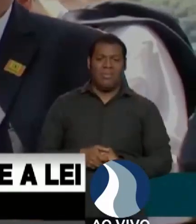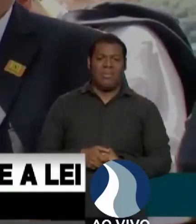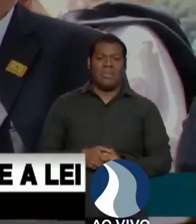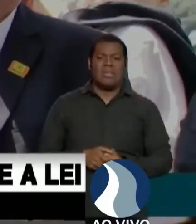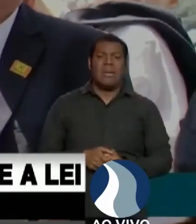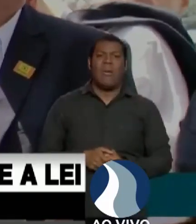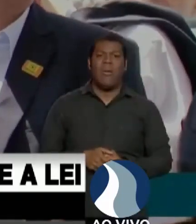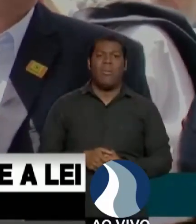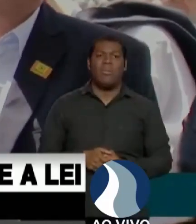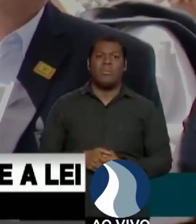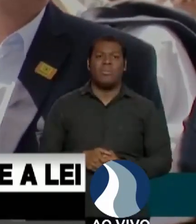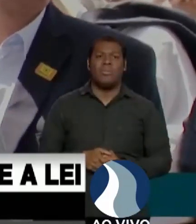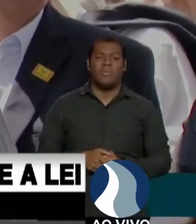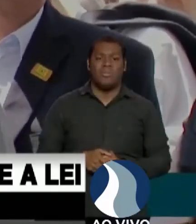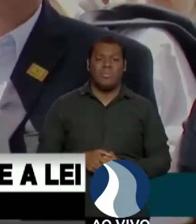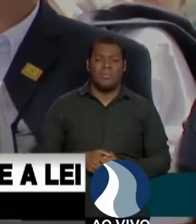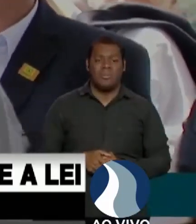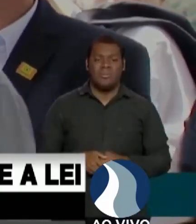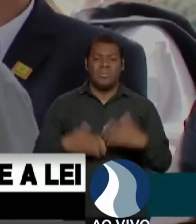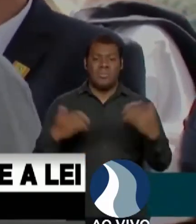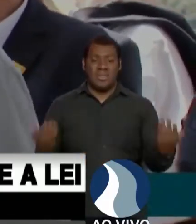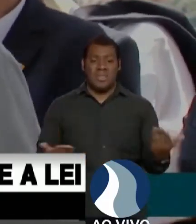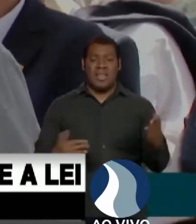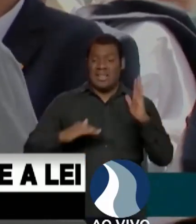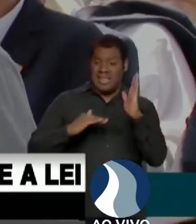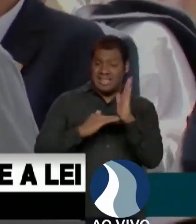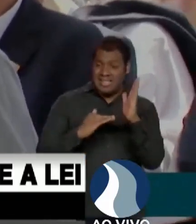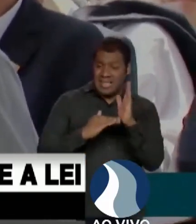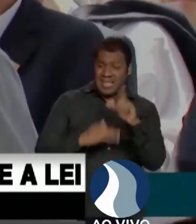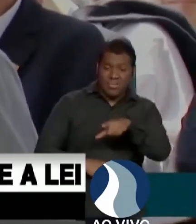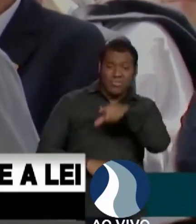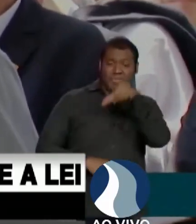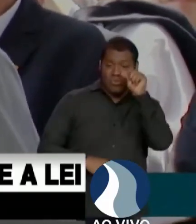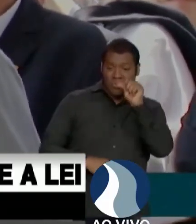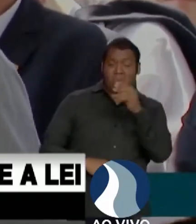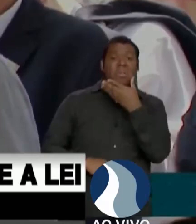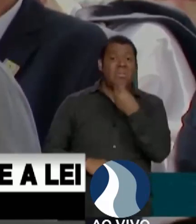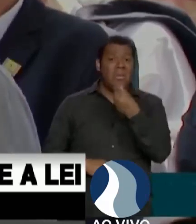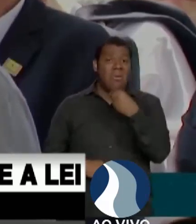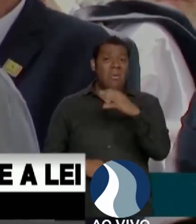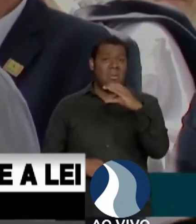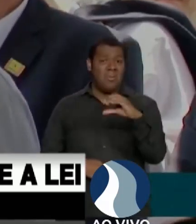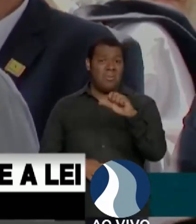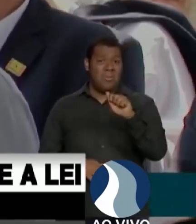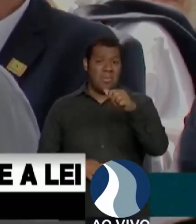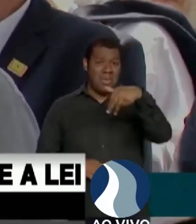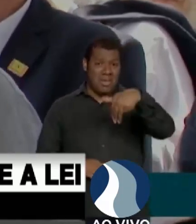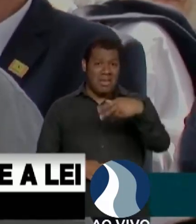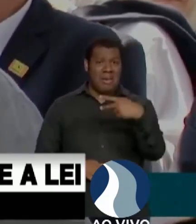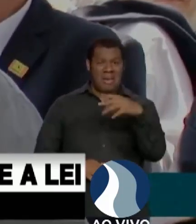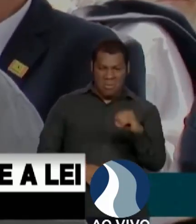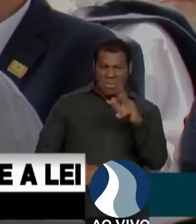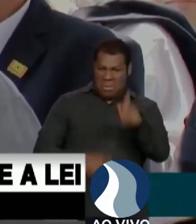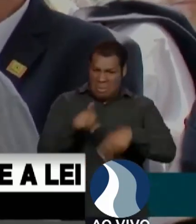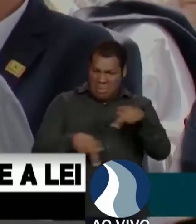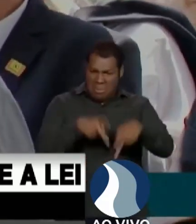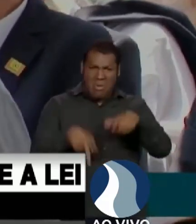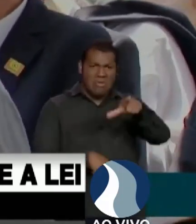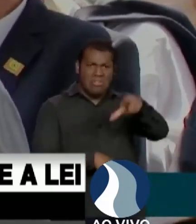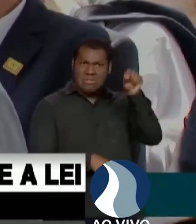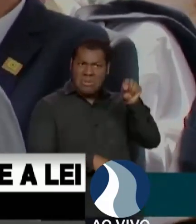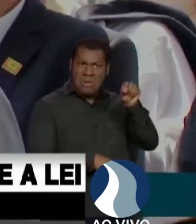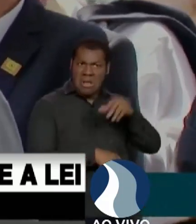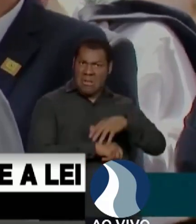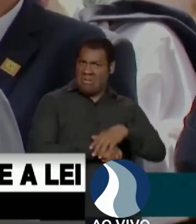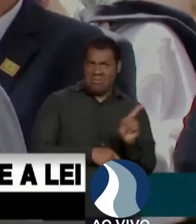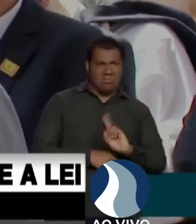tem que cuidar do Campo Neto é o Senado que o indicou. Ele não foi eleito pelo povo, ele não foi indicado pelo presidente, ele foi